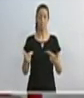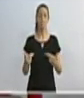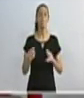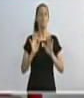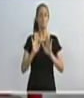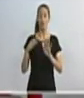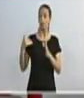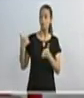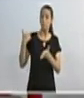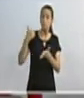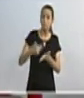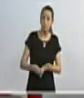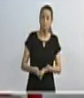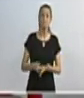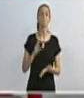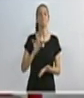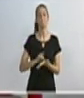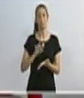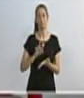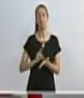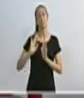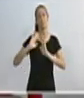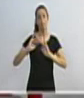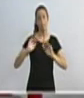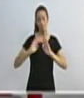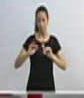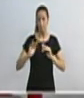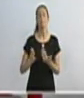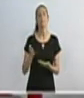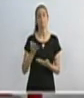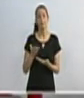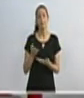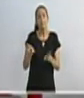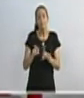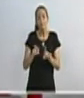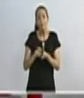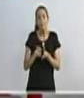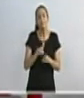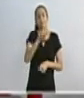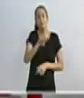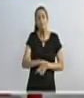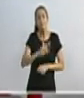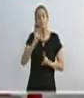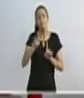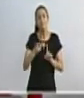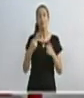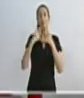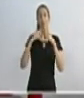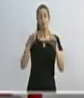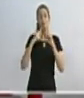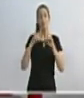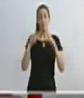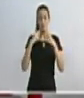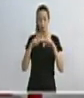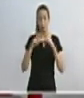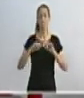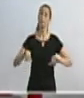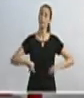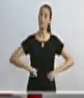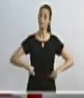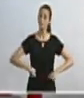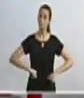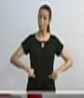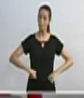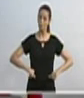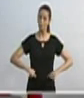até o momento, as nossas demandas e o problema dos consumidores de Blumenau e da população de Blumenau que ainda sofre com a falta